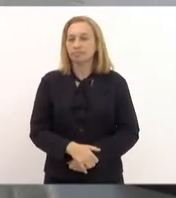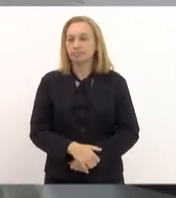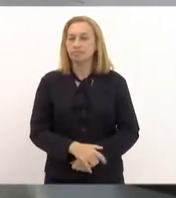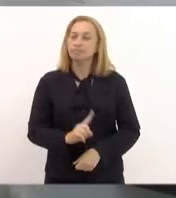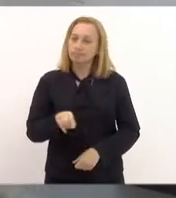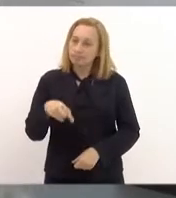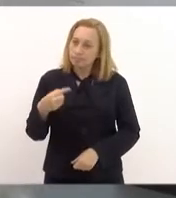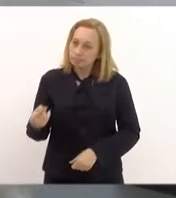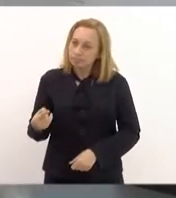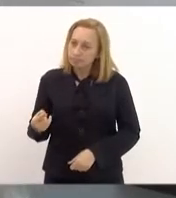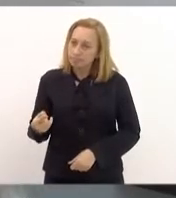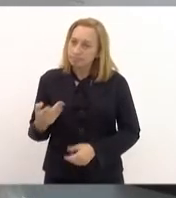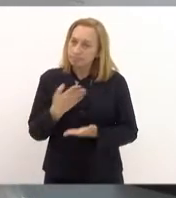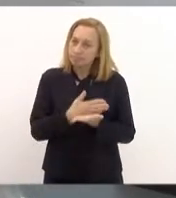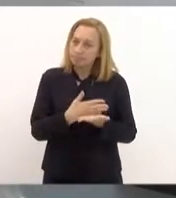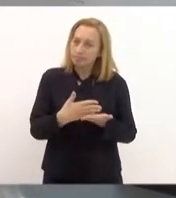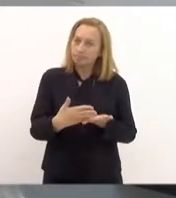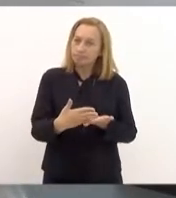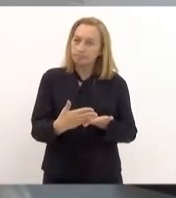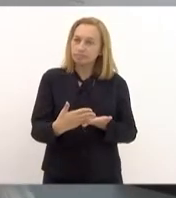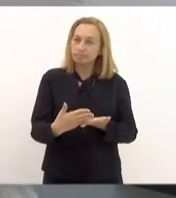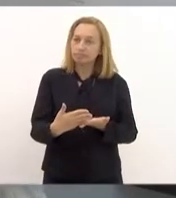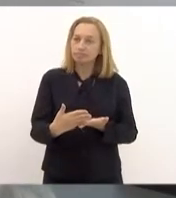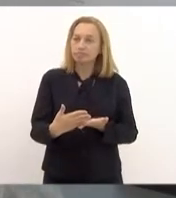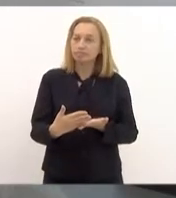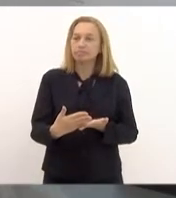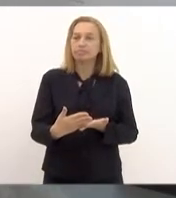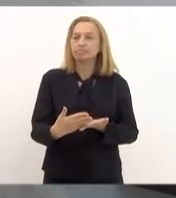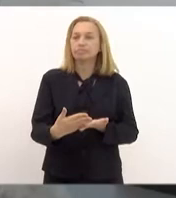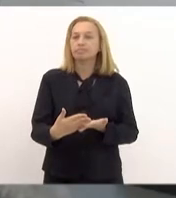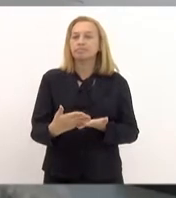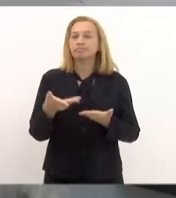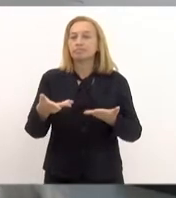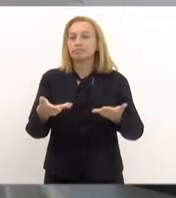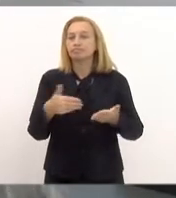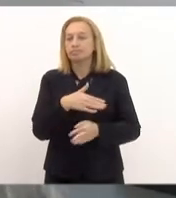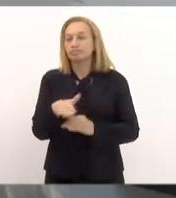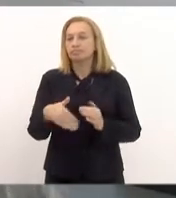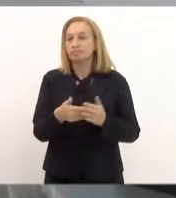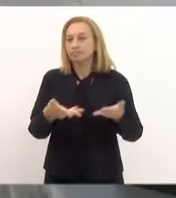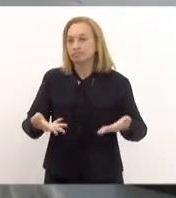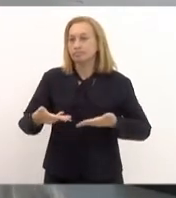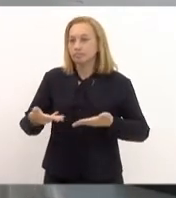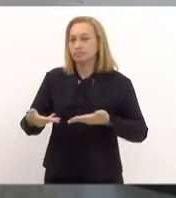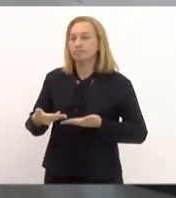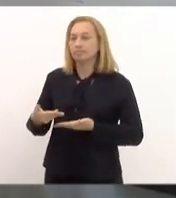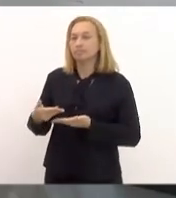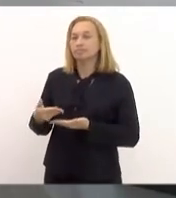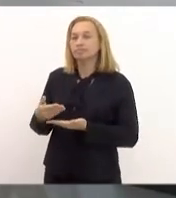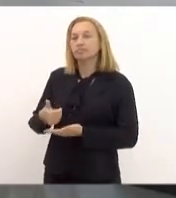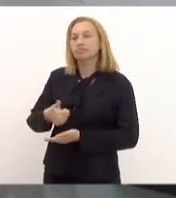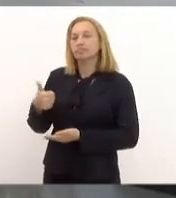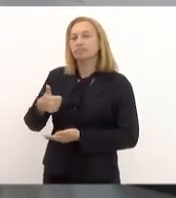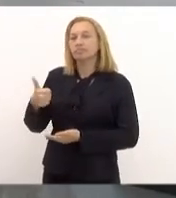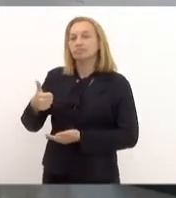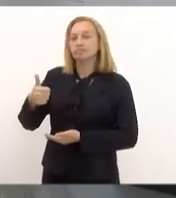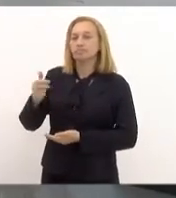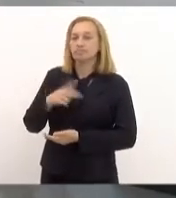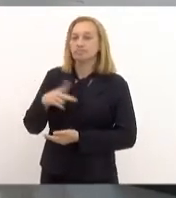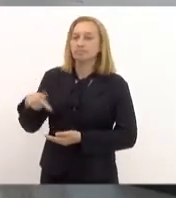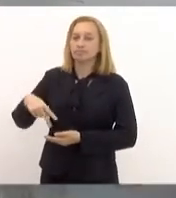em seguida nós iniciemos a programação prevista com os convidados, a começar pelo professor Mauro Osório, que fará uma exposição